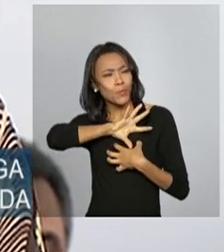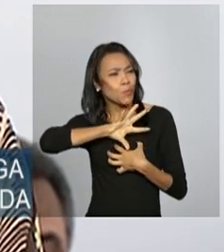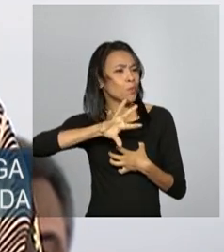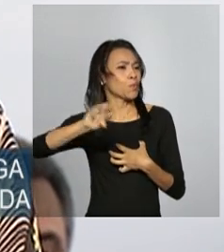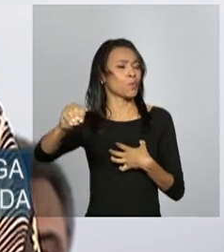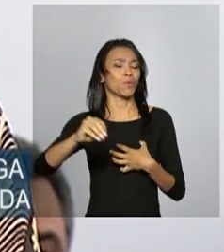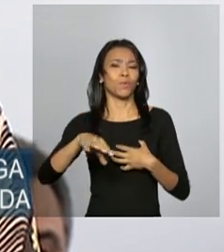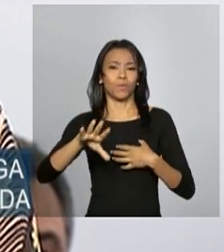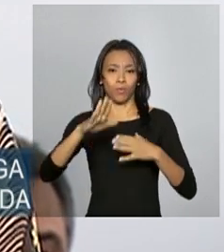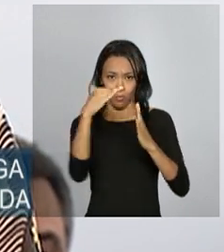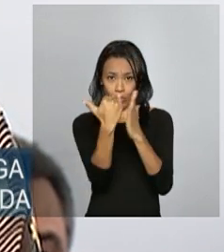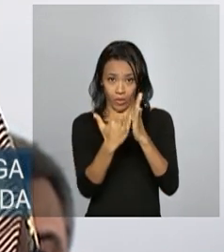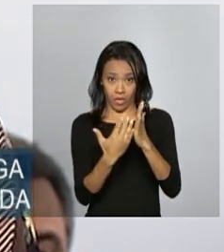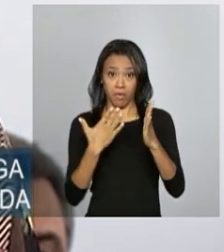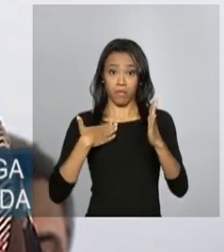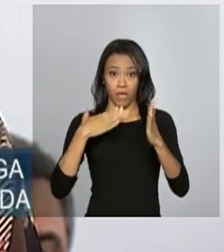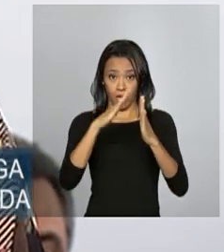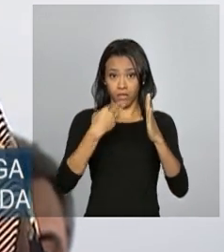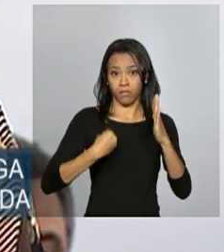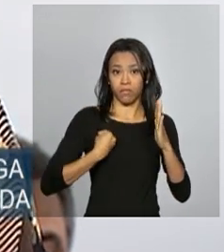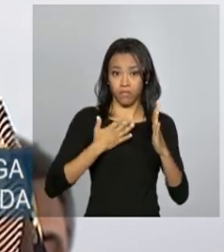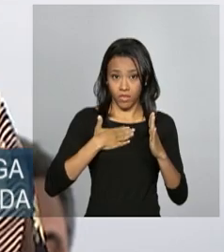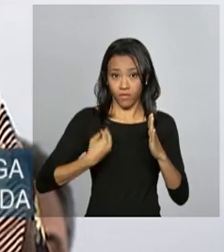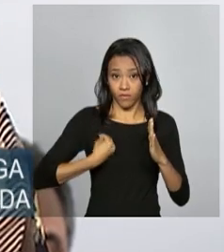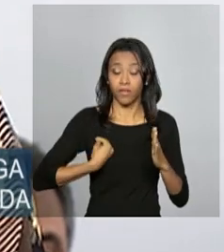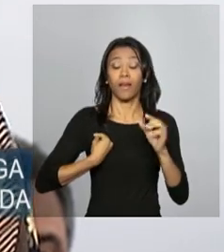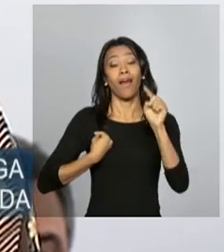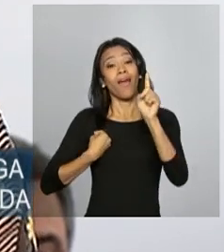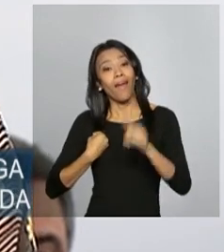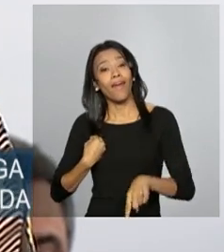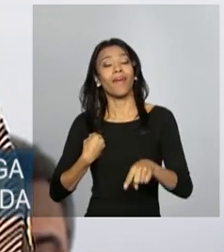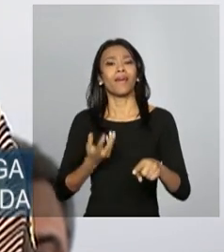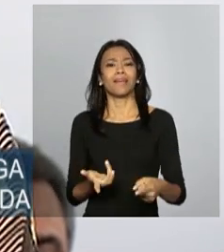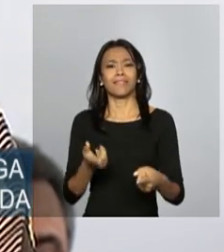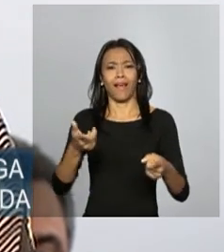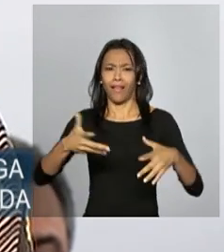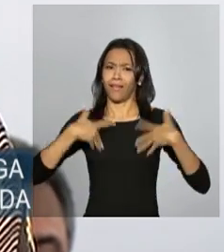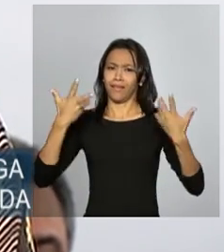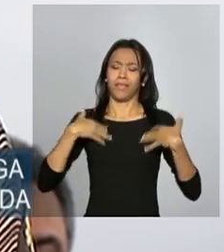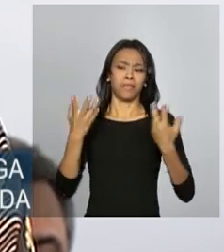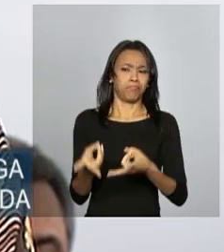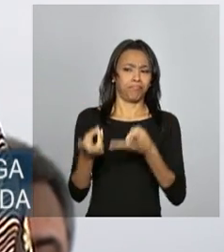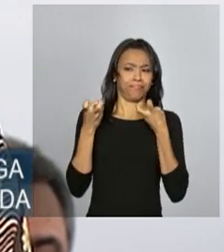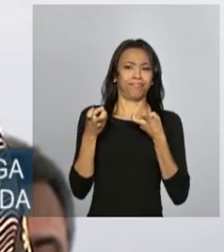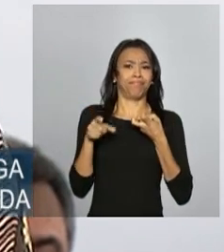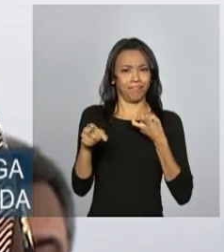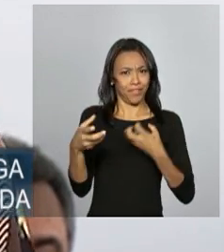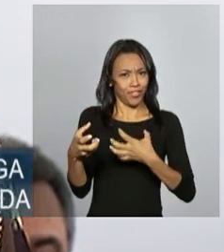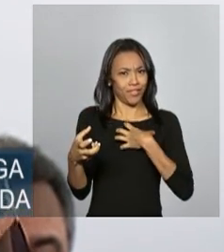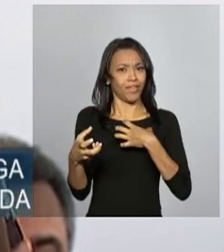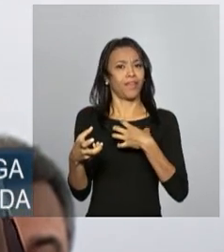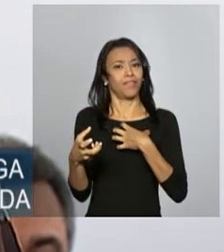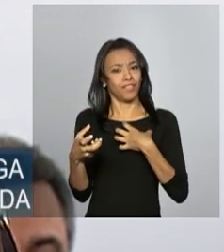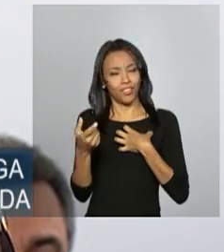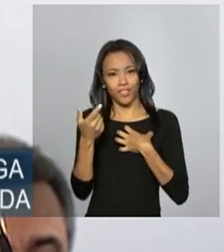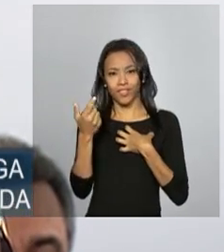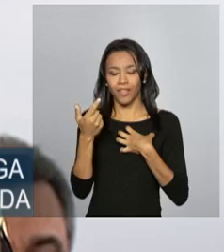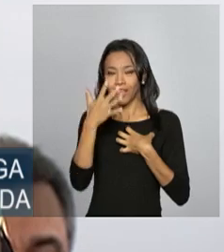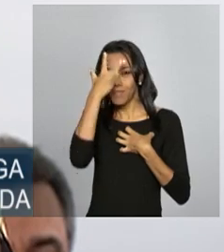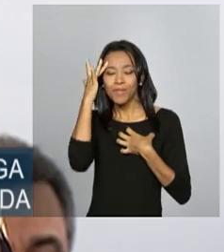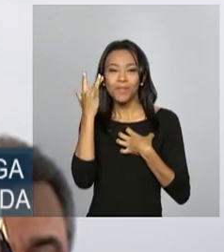do Minha Casa Minha Vida é essa imensa alegria que a gente sente nos olhos